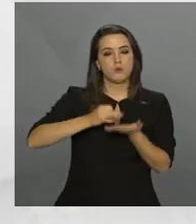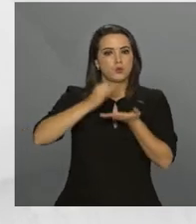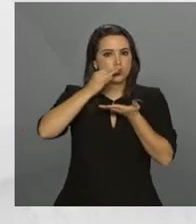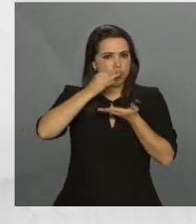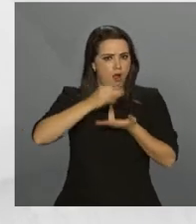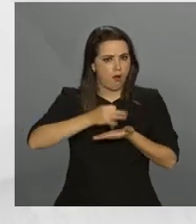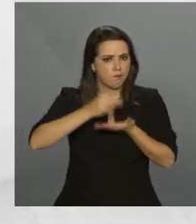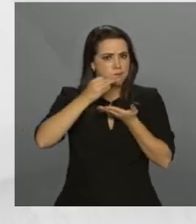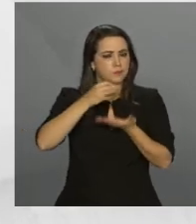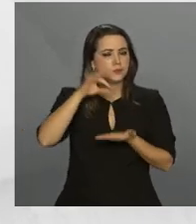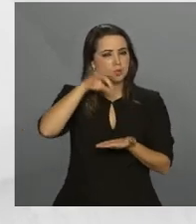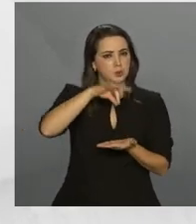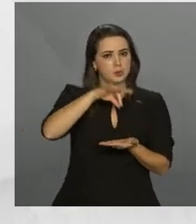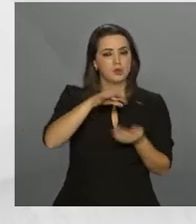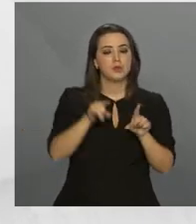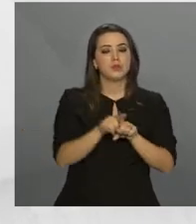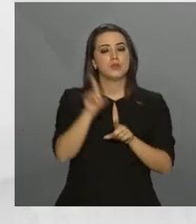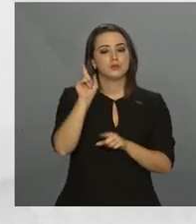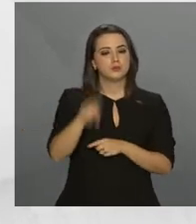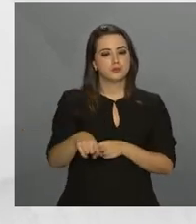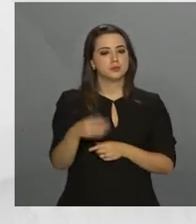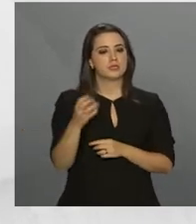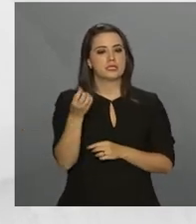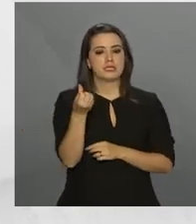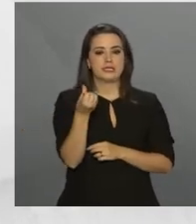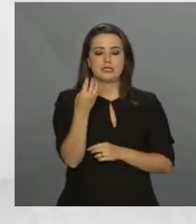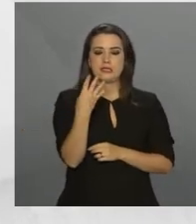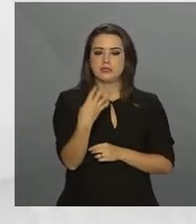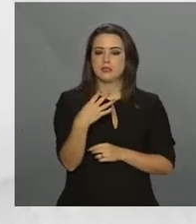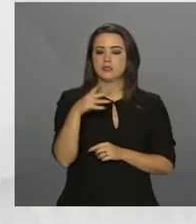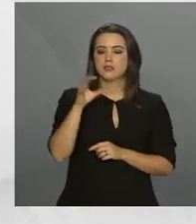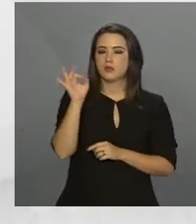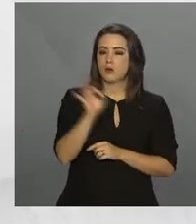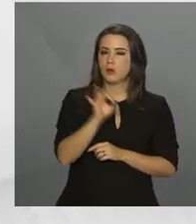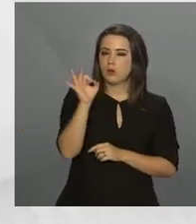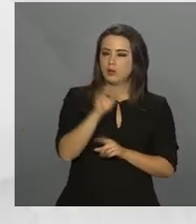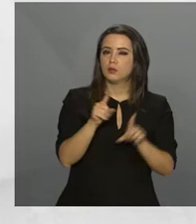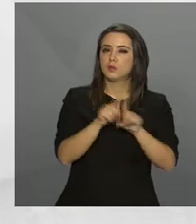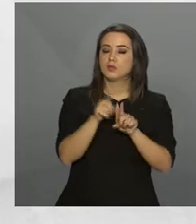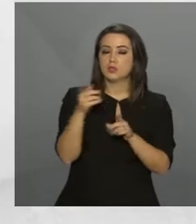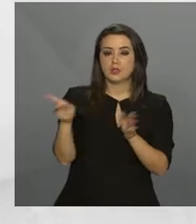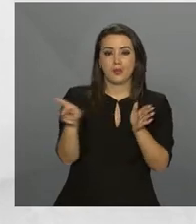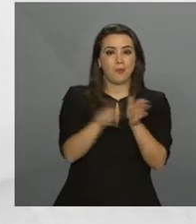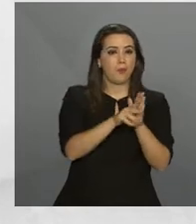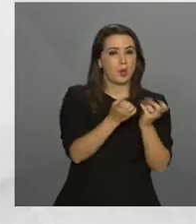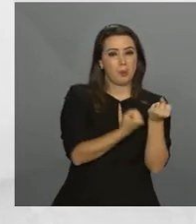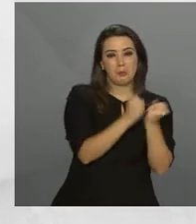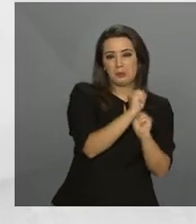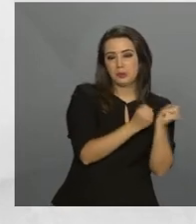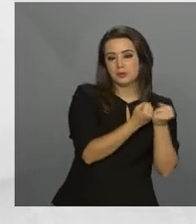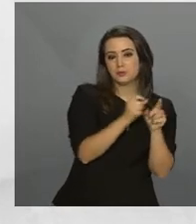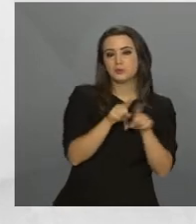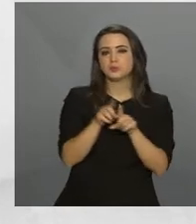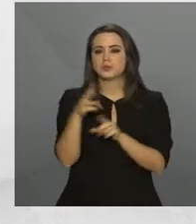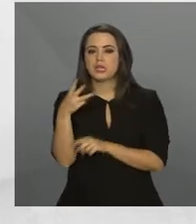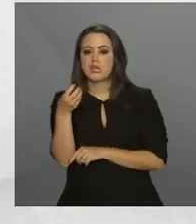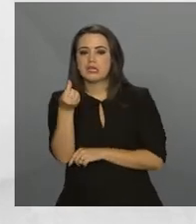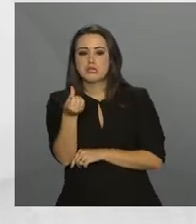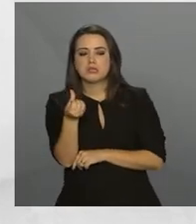64% desse consumo é de açúcar adicionado aos alimentos e 36% é o açúcar presente nos